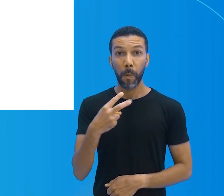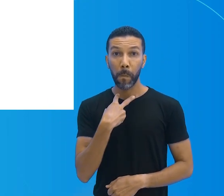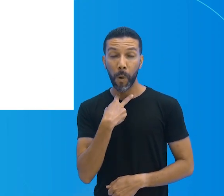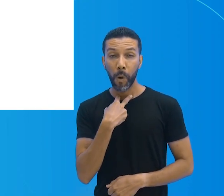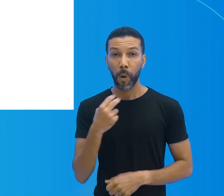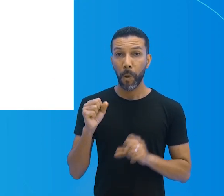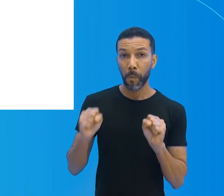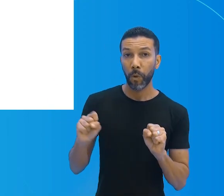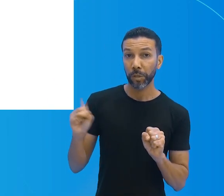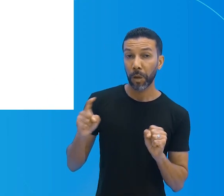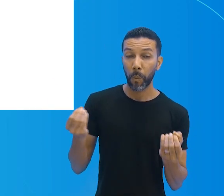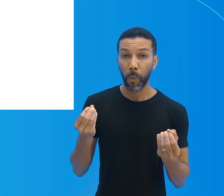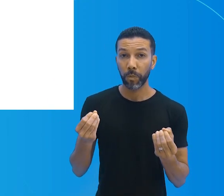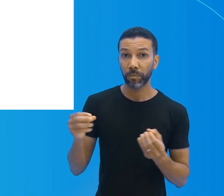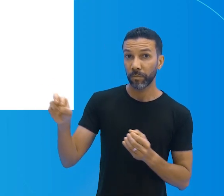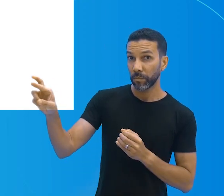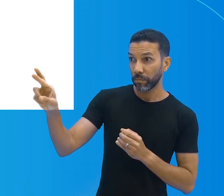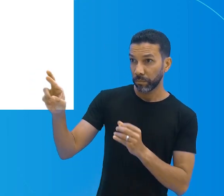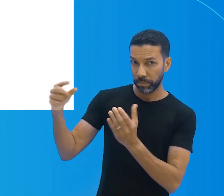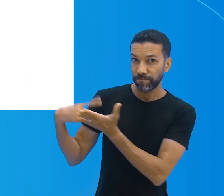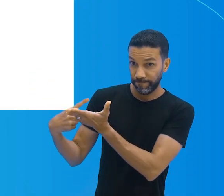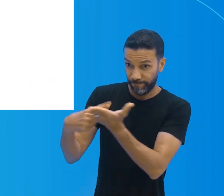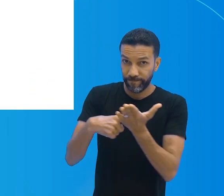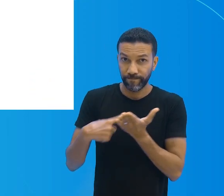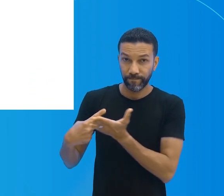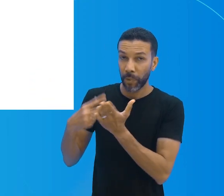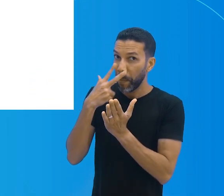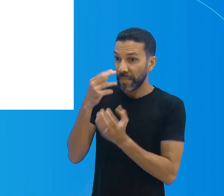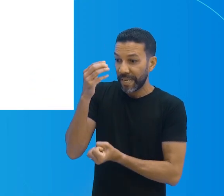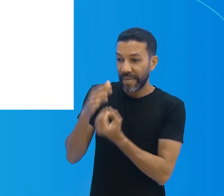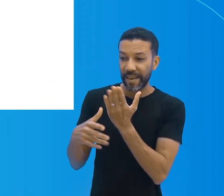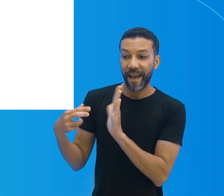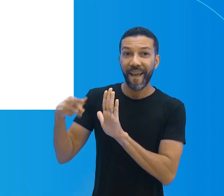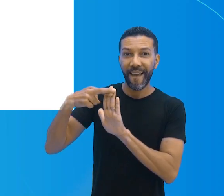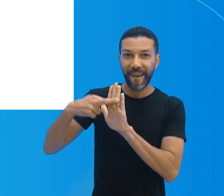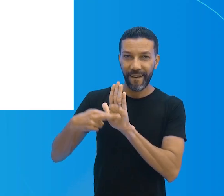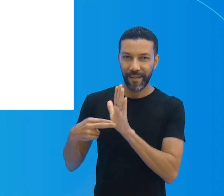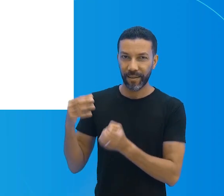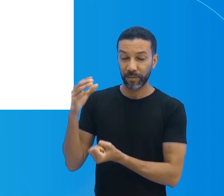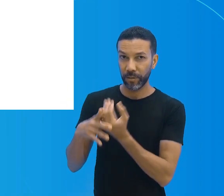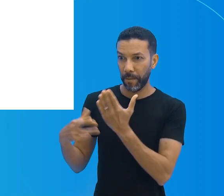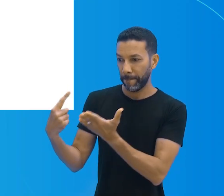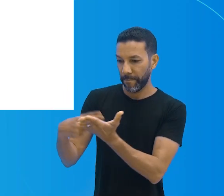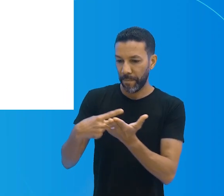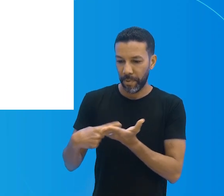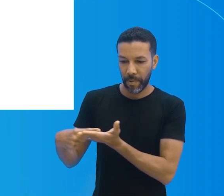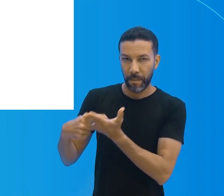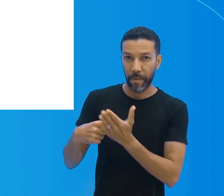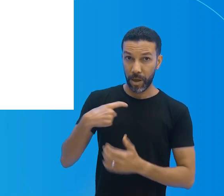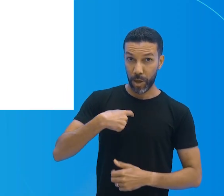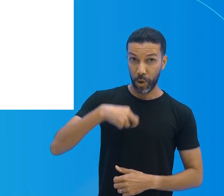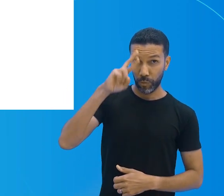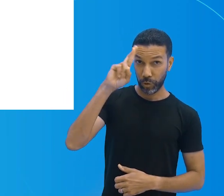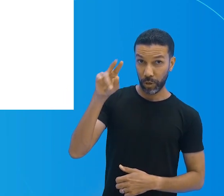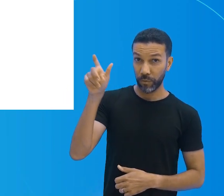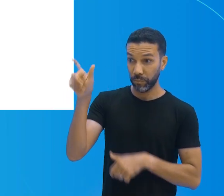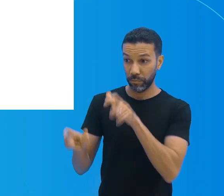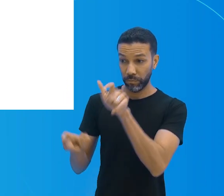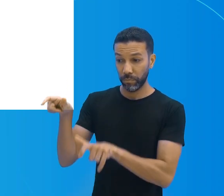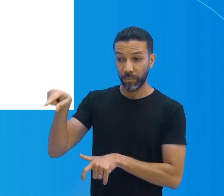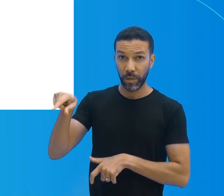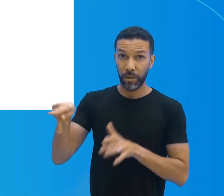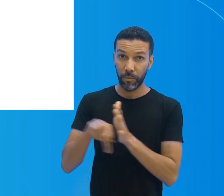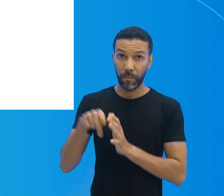tem para responder um contato? Então, o chefe precisa falar com o servidor que está no PGD. Então,